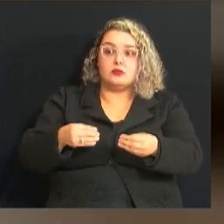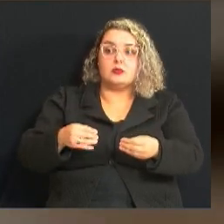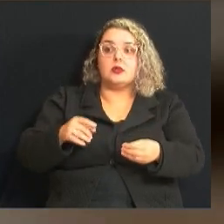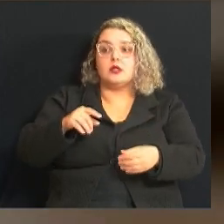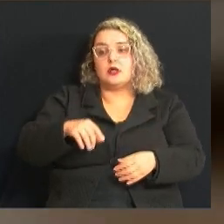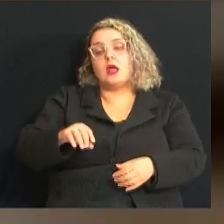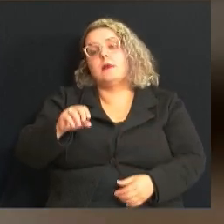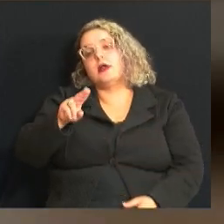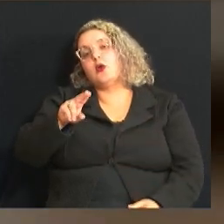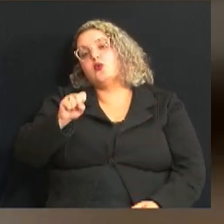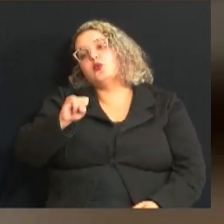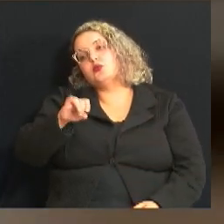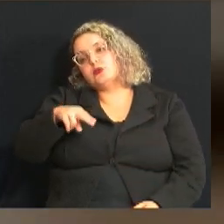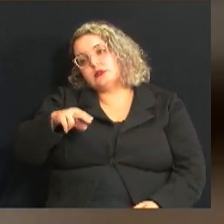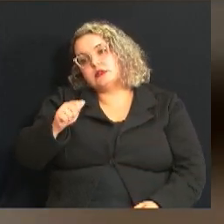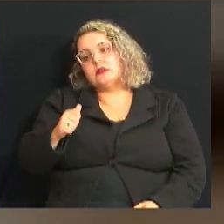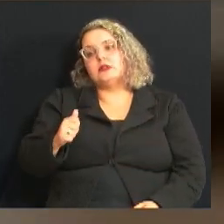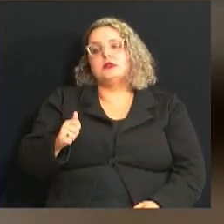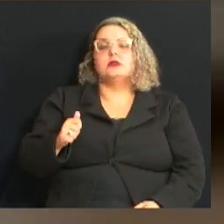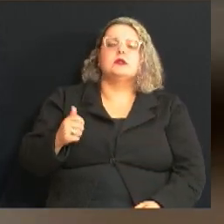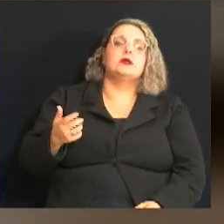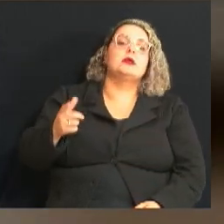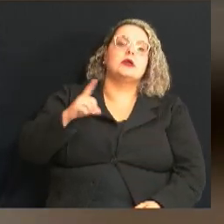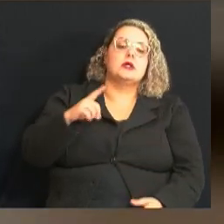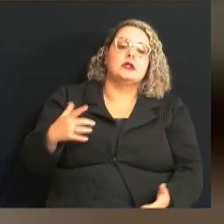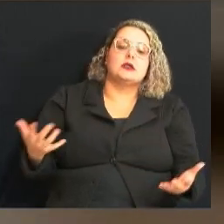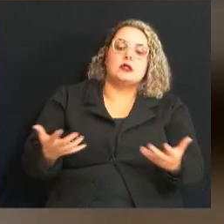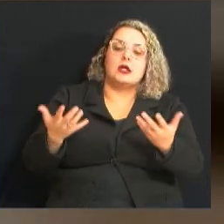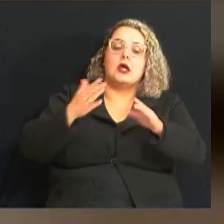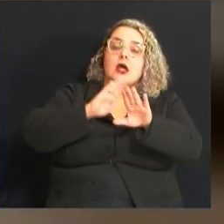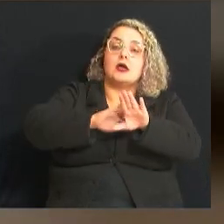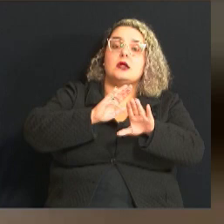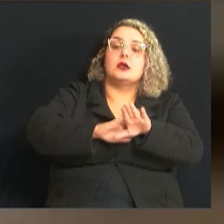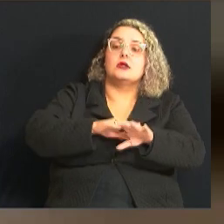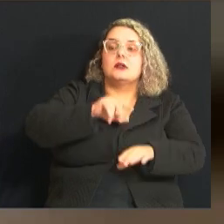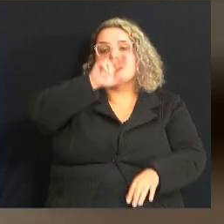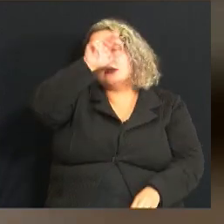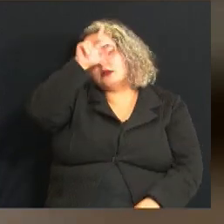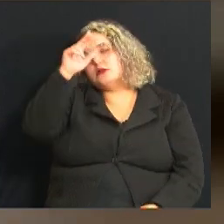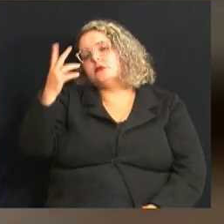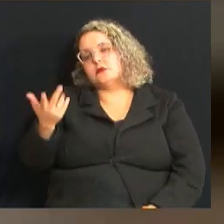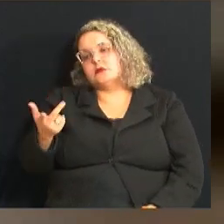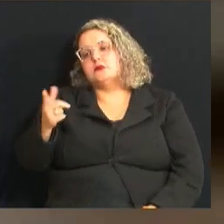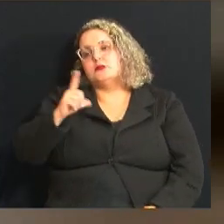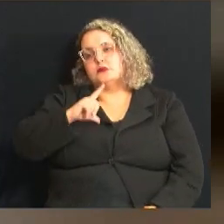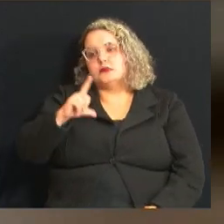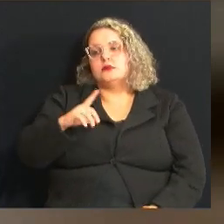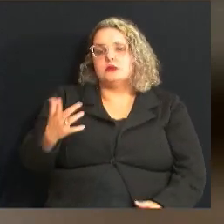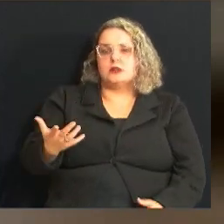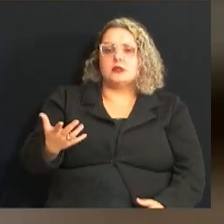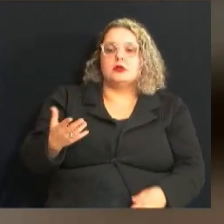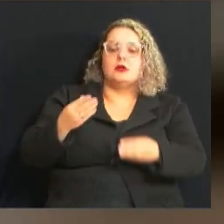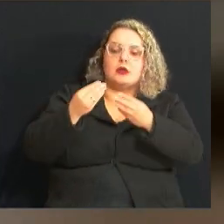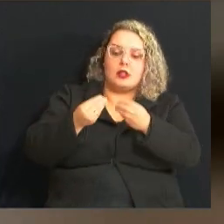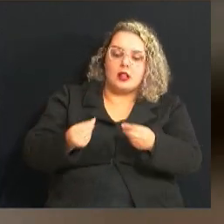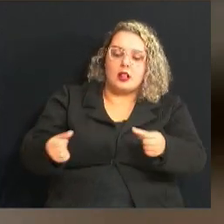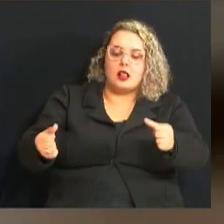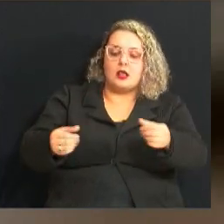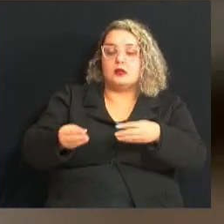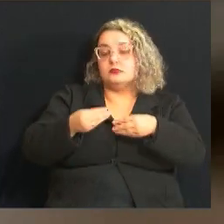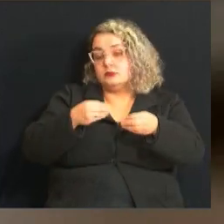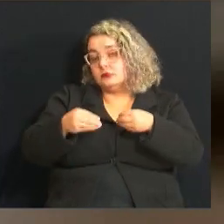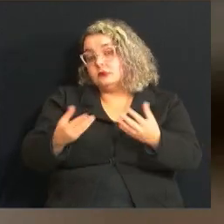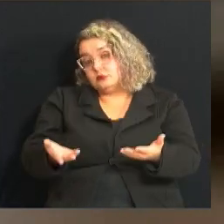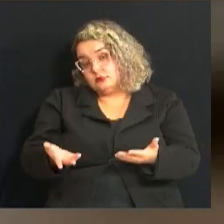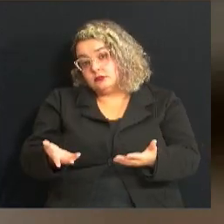onde teriam criações desses insetos que efetuariam a degradação do plástico. Mas, como